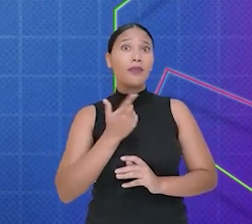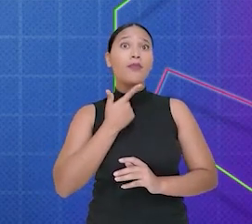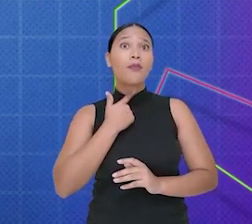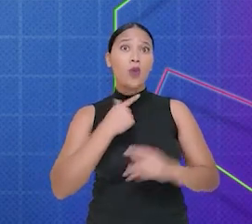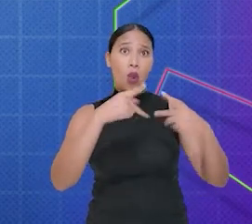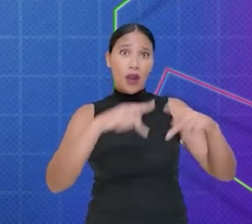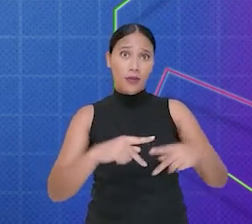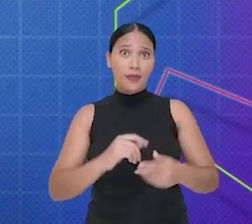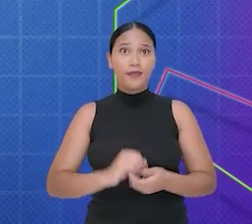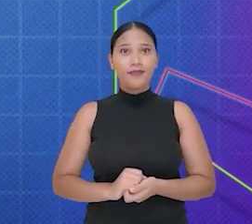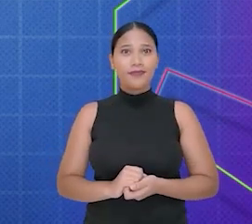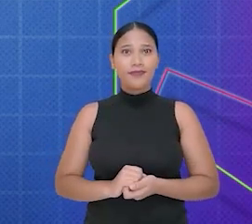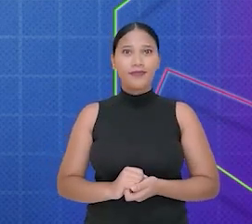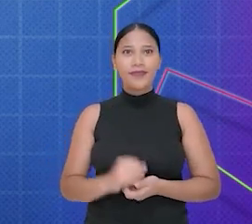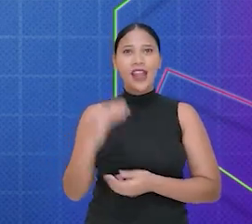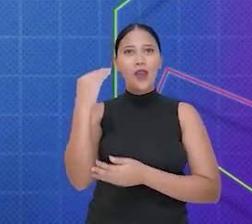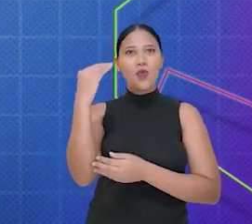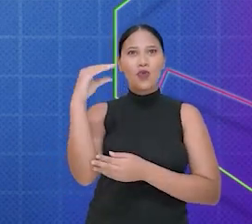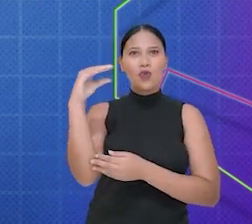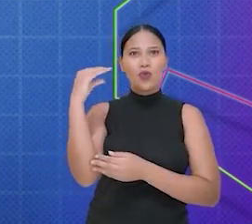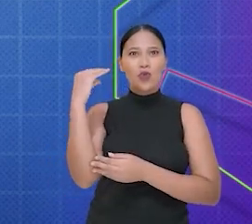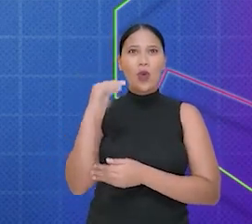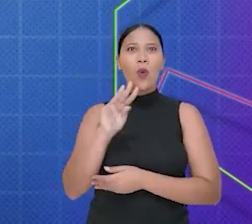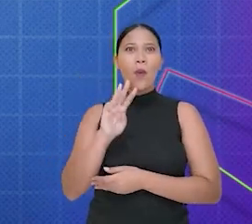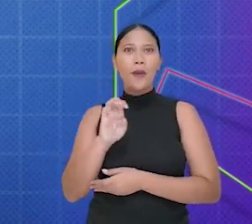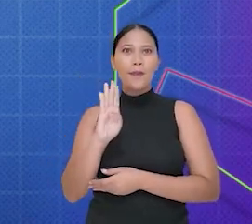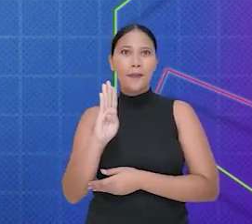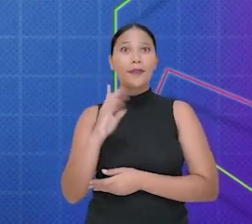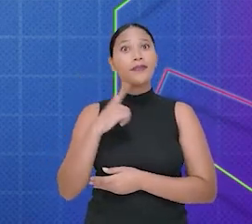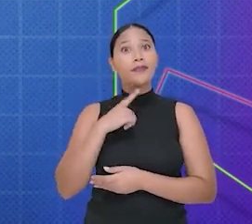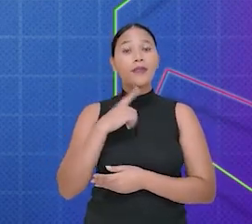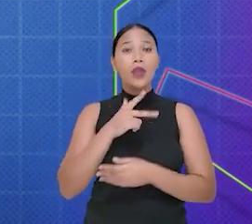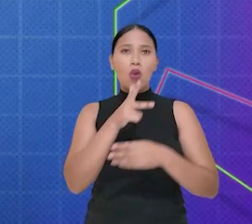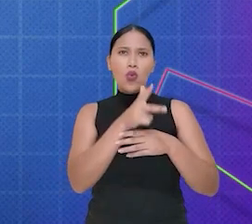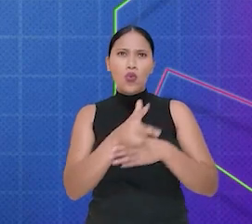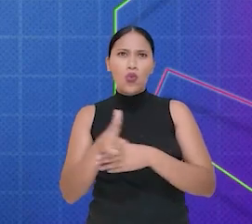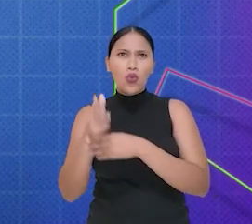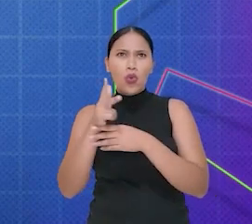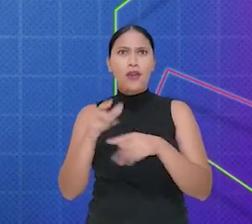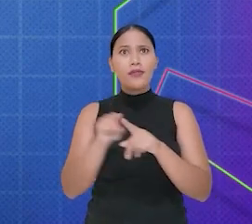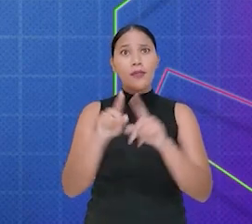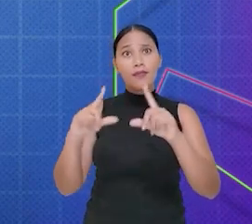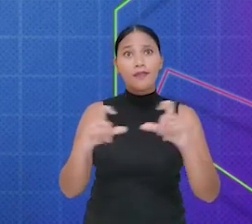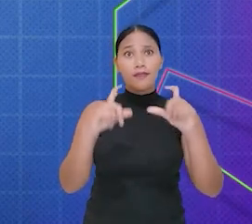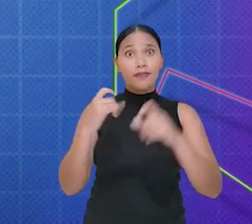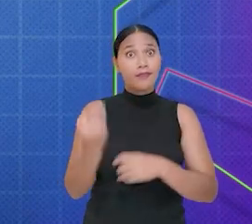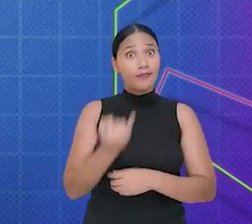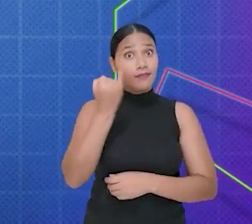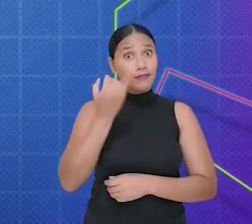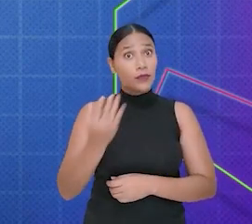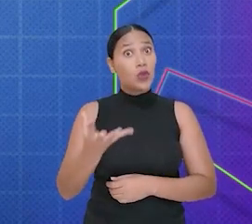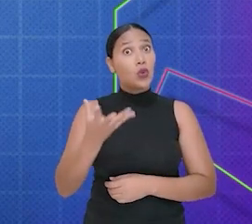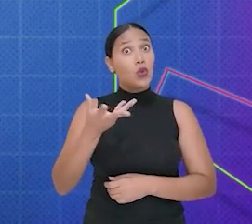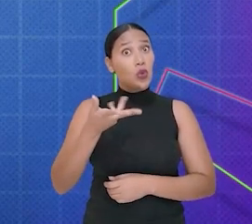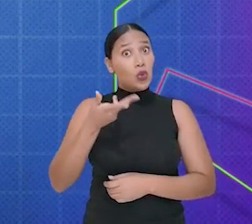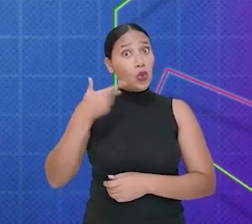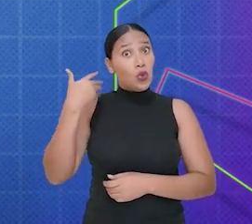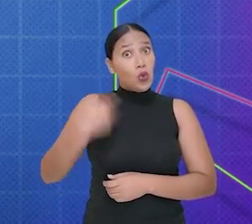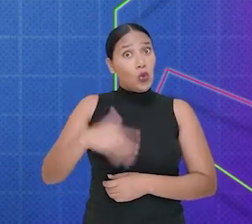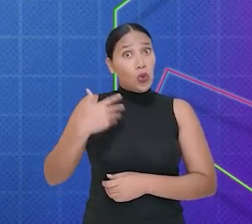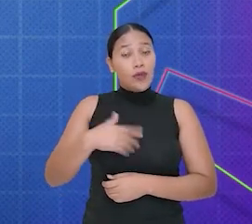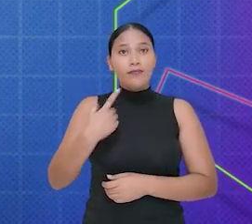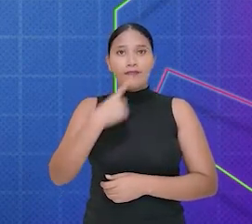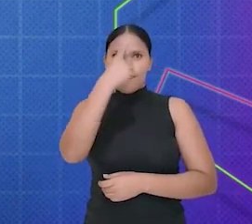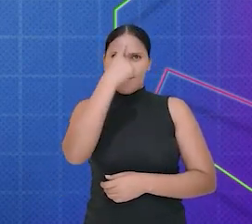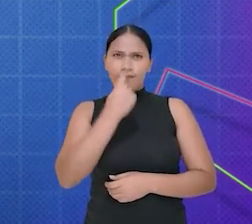programáveis. Webcam. A webcam é uma câmera digital que captura imagens e vídeos. É importante escolher uma webcam com